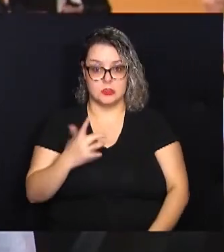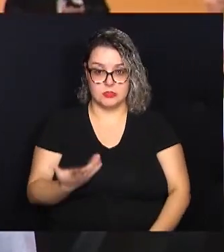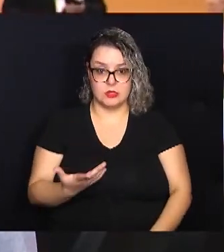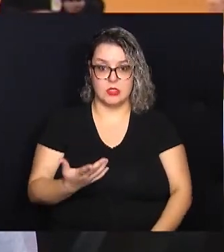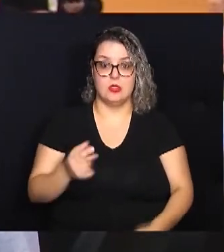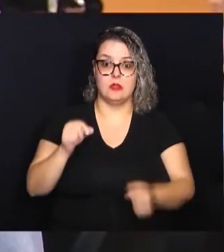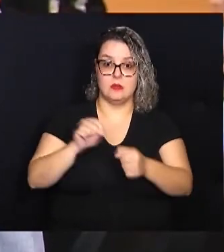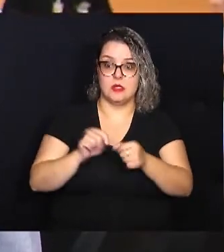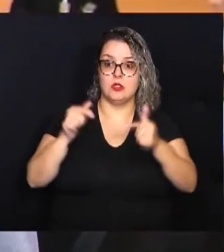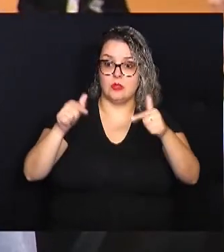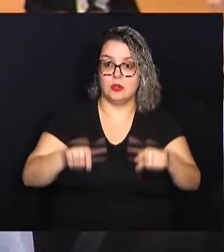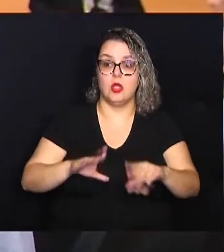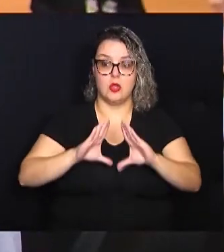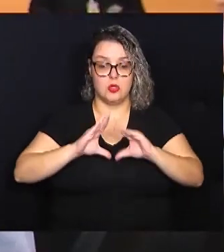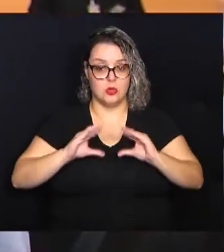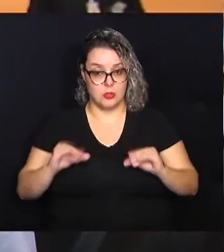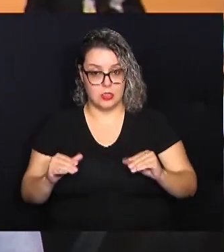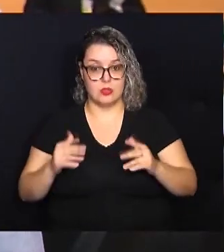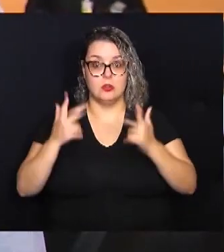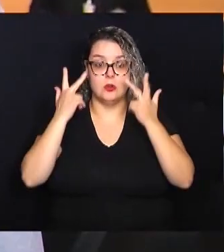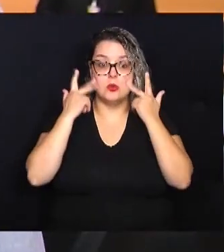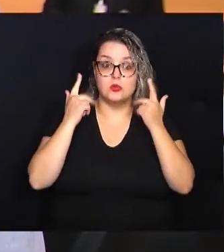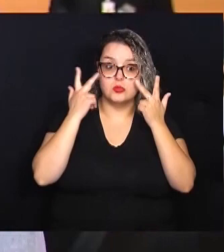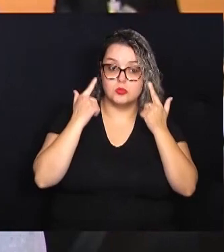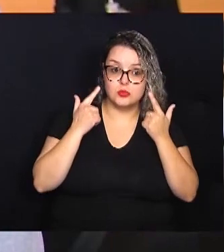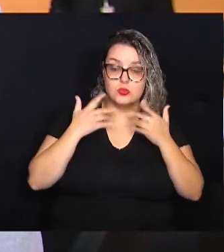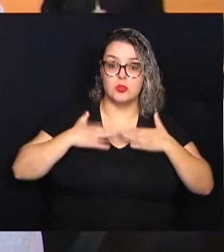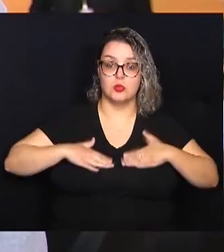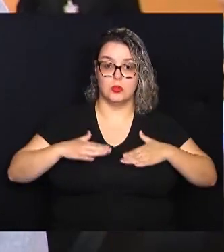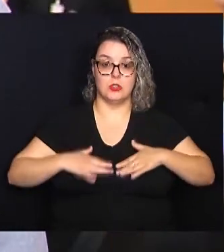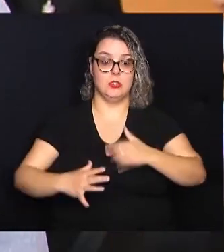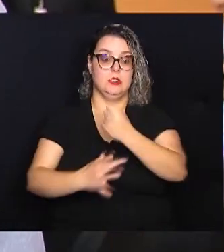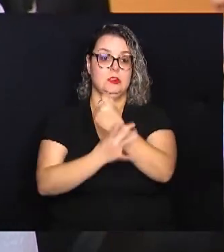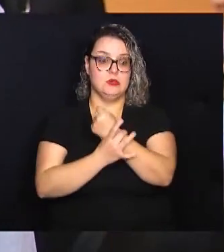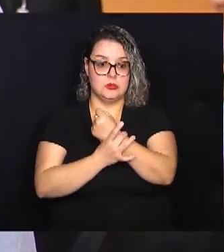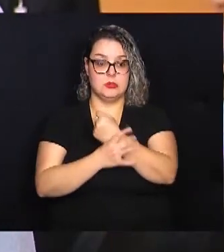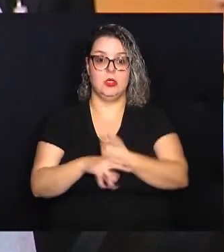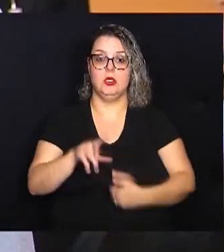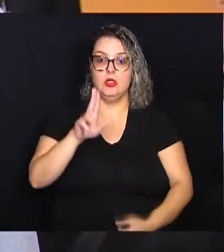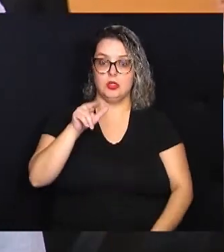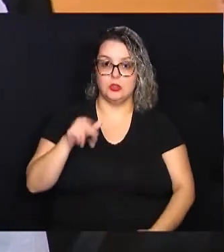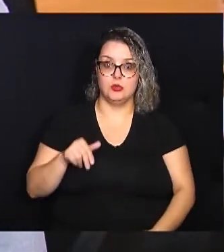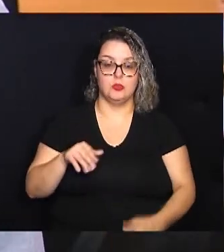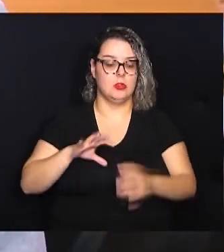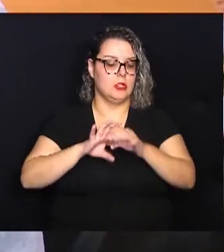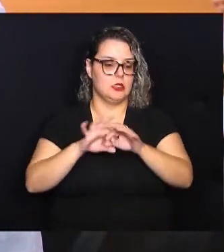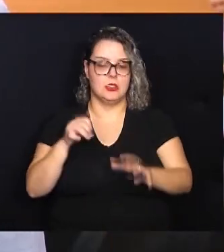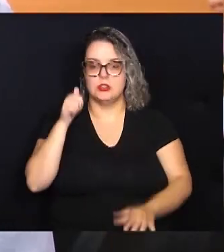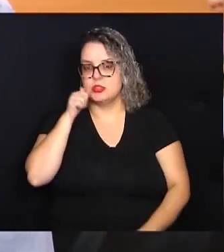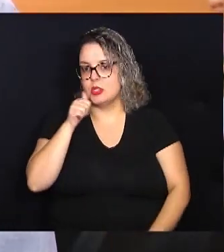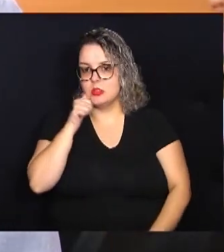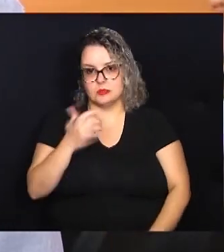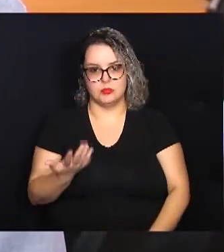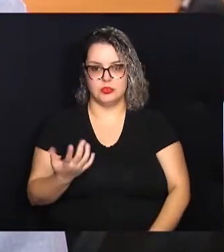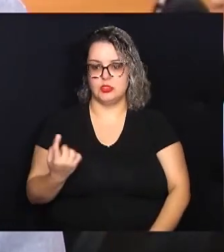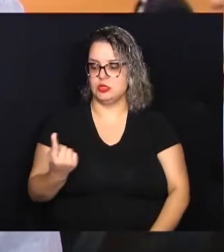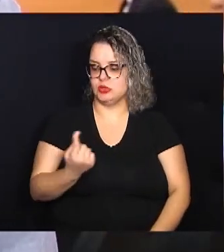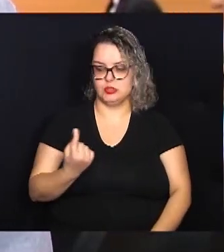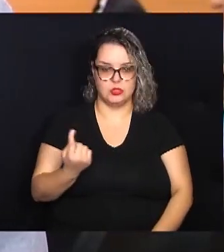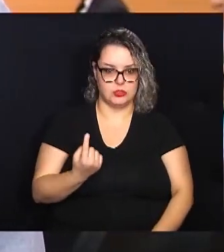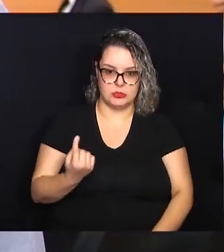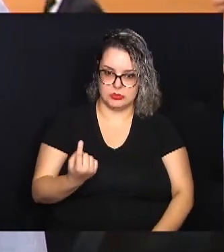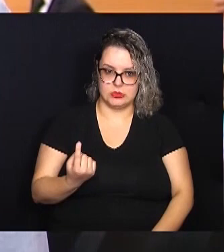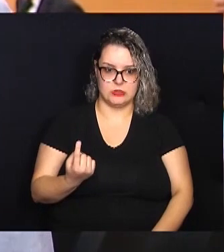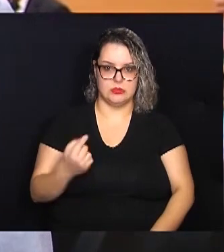fazer um local mais confortável, tranquilo e seguro. E nunca deixar essas mulheres aí sozinhas